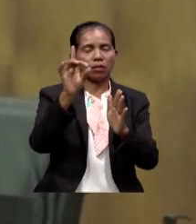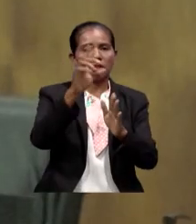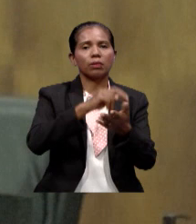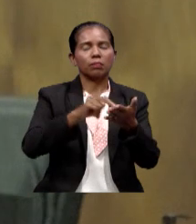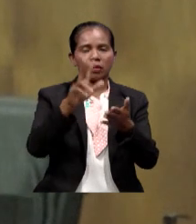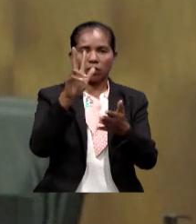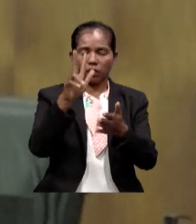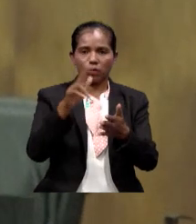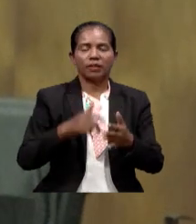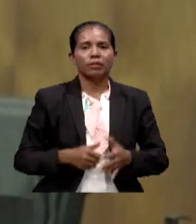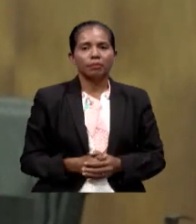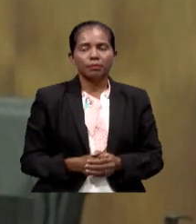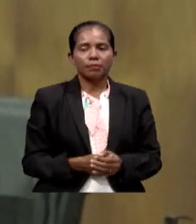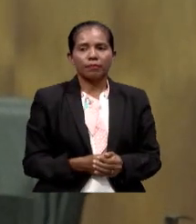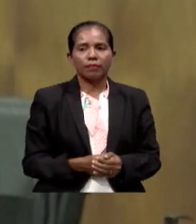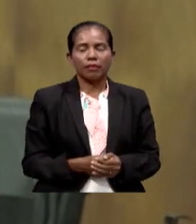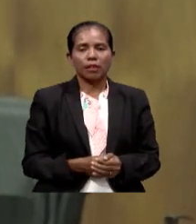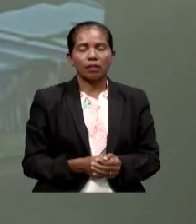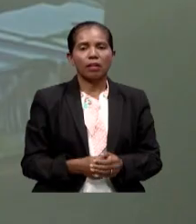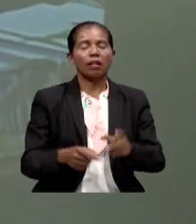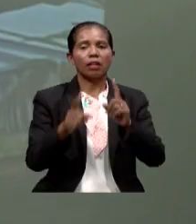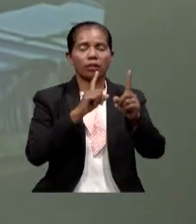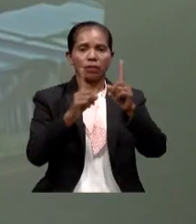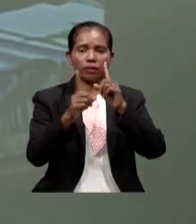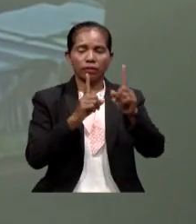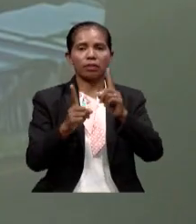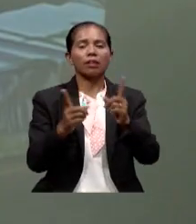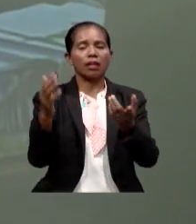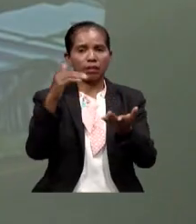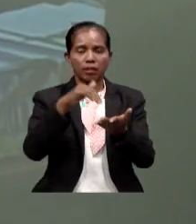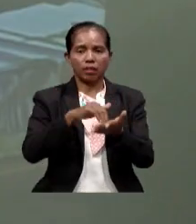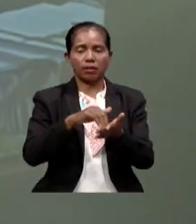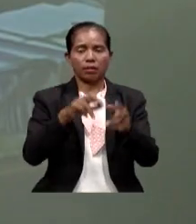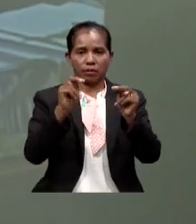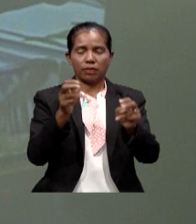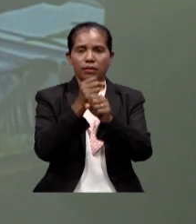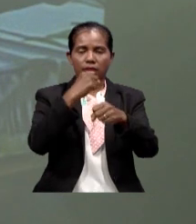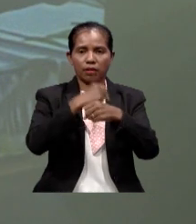defini. Tu confirmação, né? Precisa halo ho